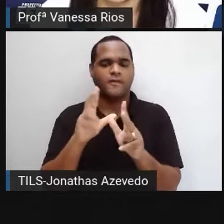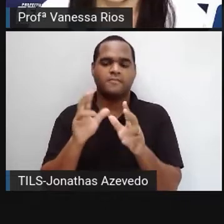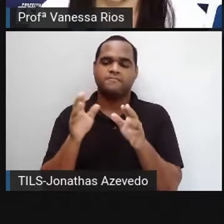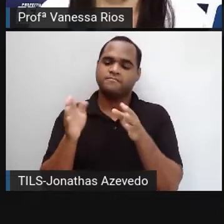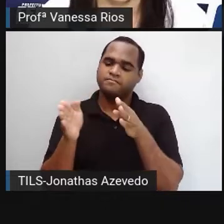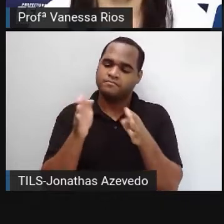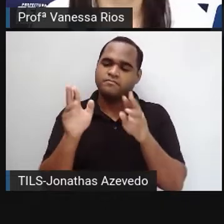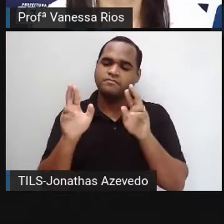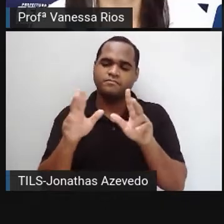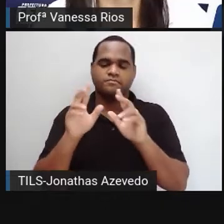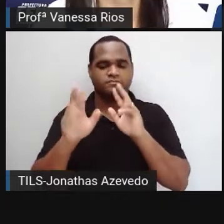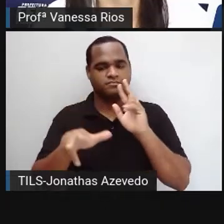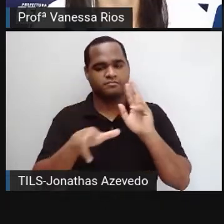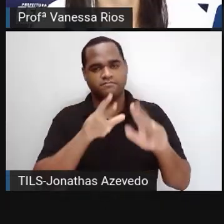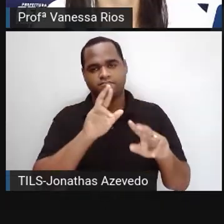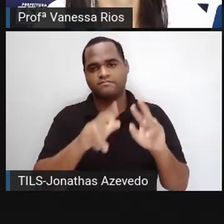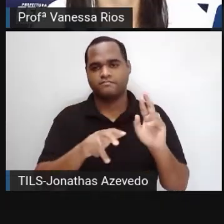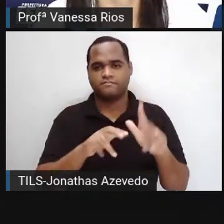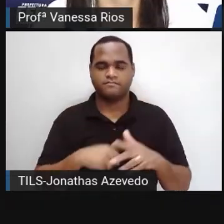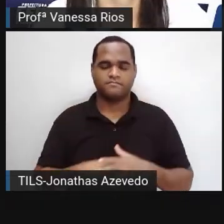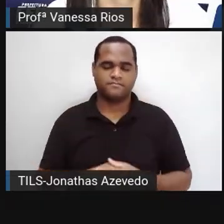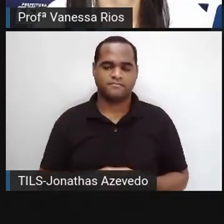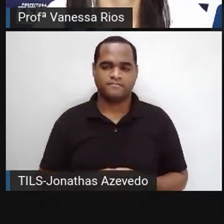momentos separados.